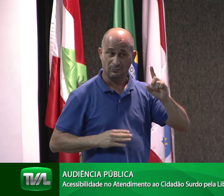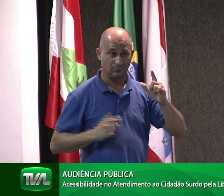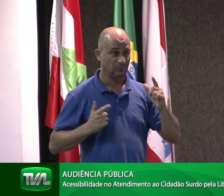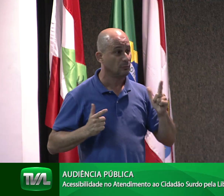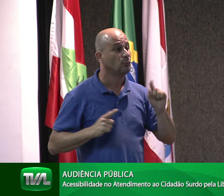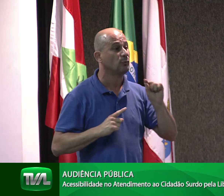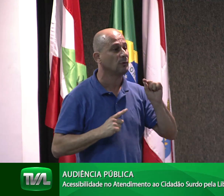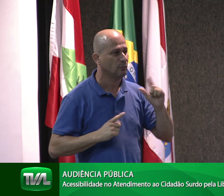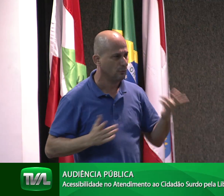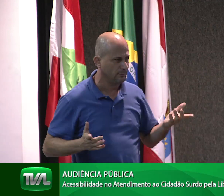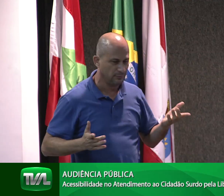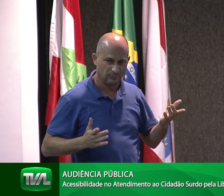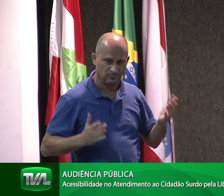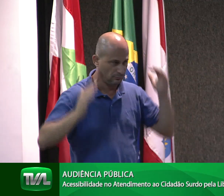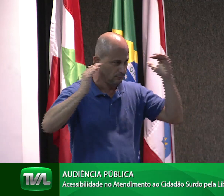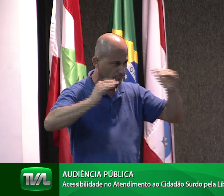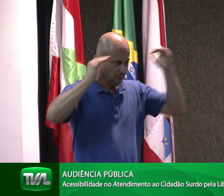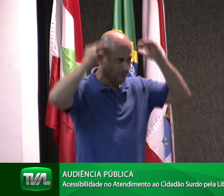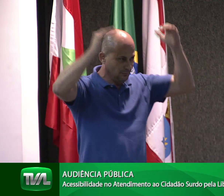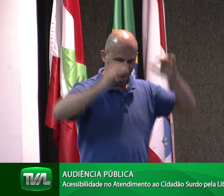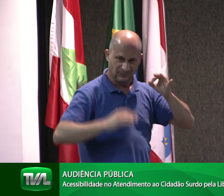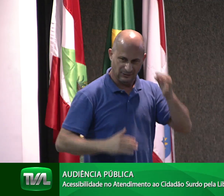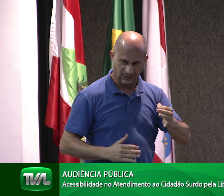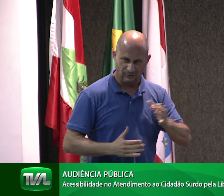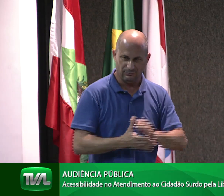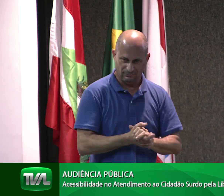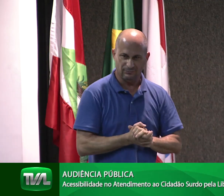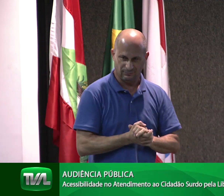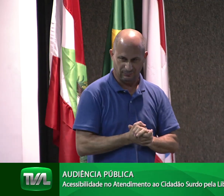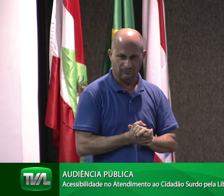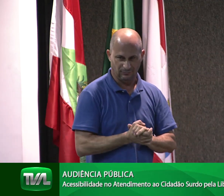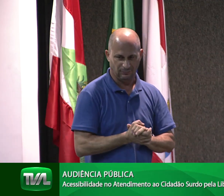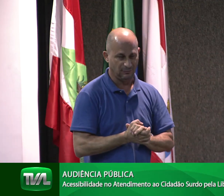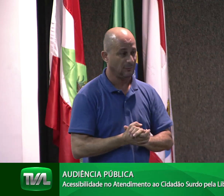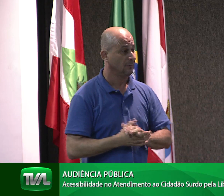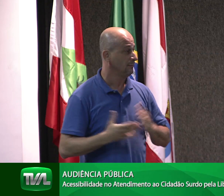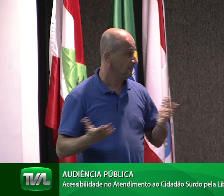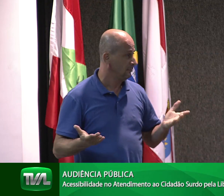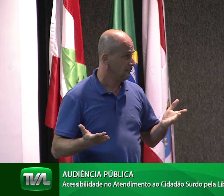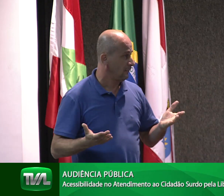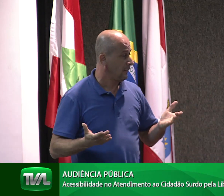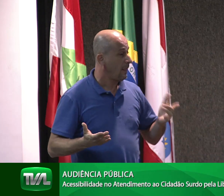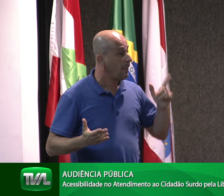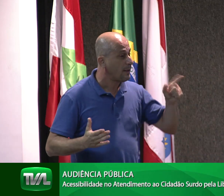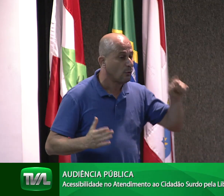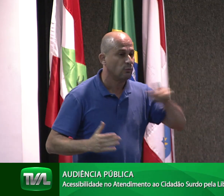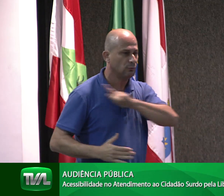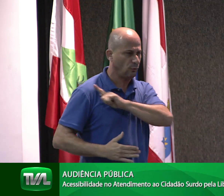topo dessa pirâmide? O que é? O que está acima de tudo?